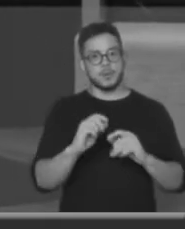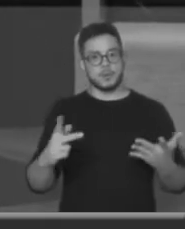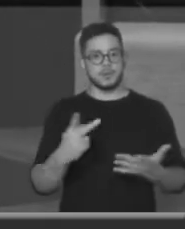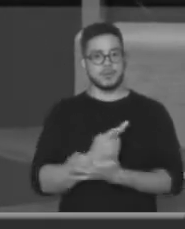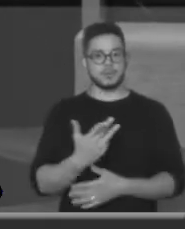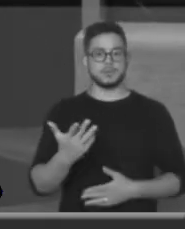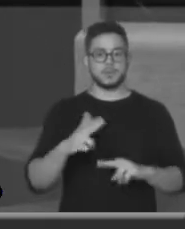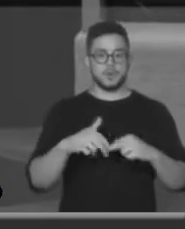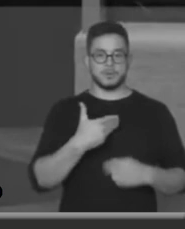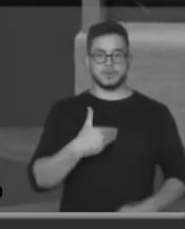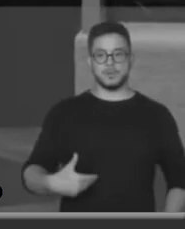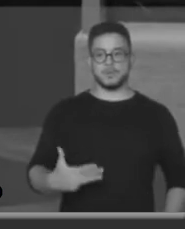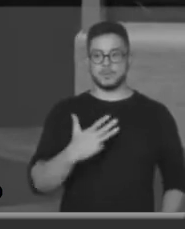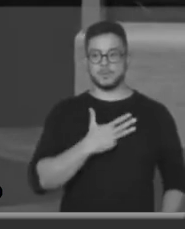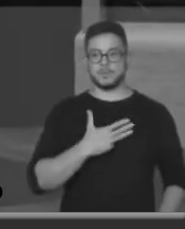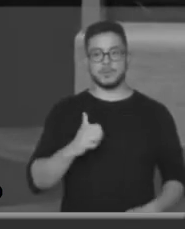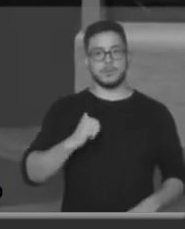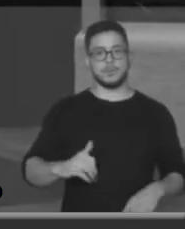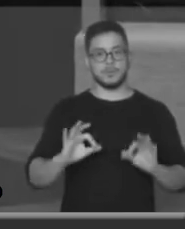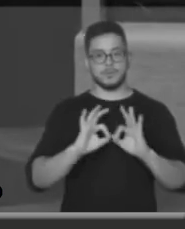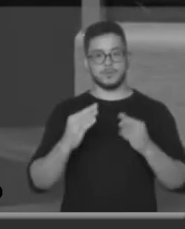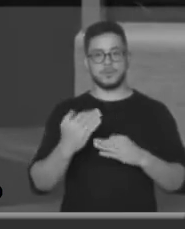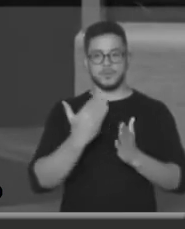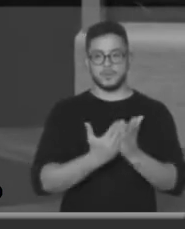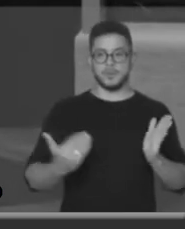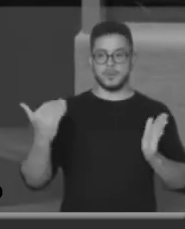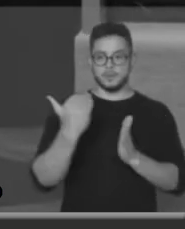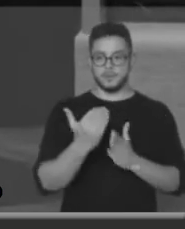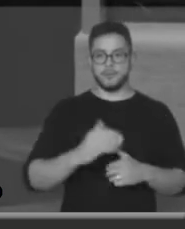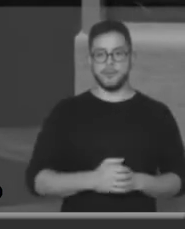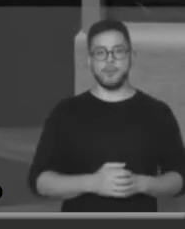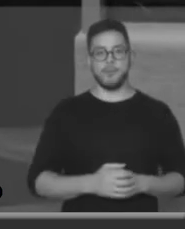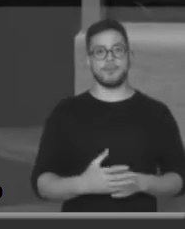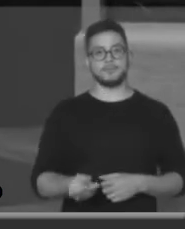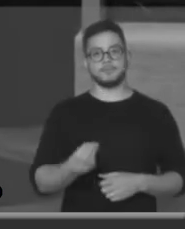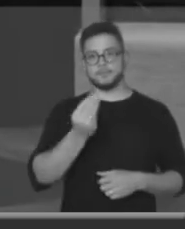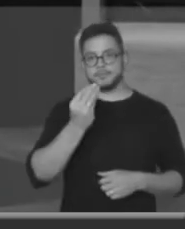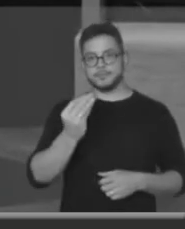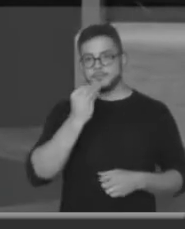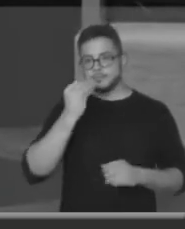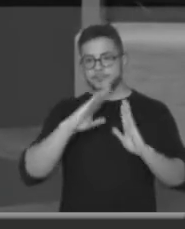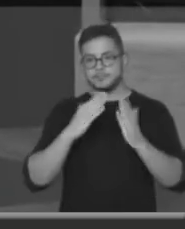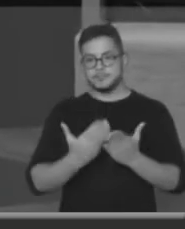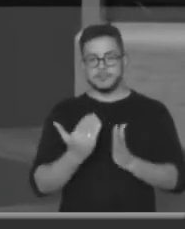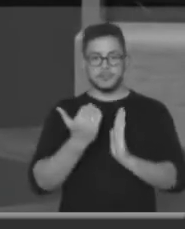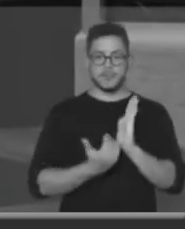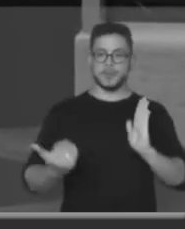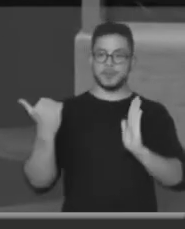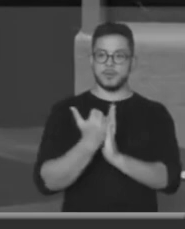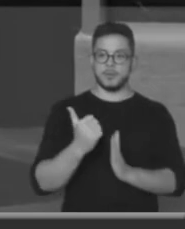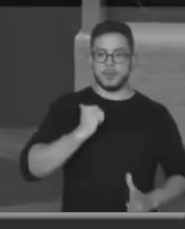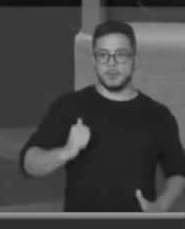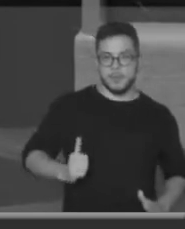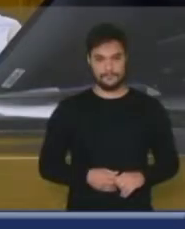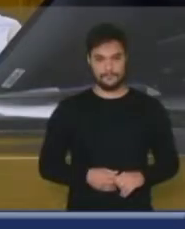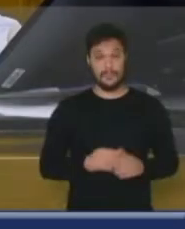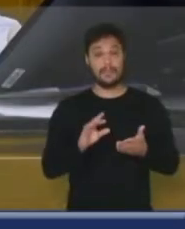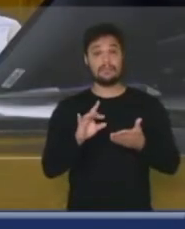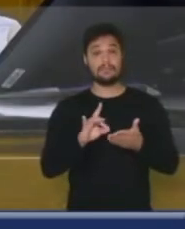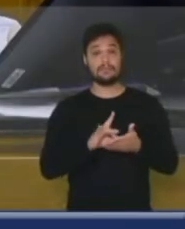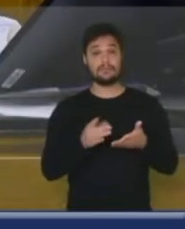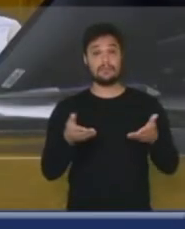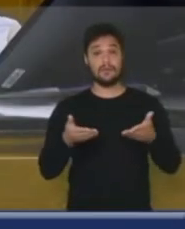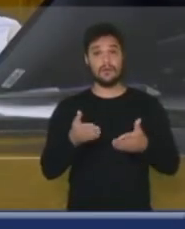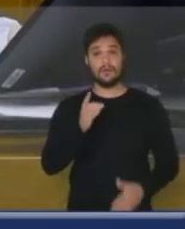Aumentou o auxílio, o Bolsa Família, aumentou a merenda escolar, aumentou, enfim, as bolsas, é o governo da liberdade.